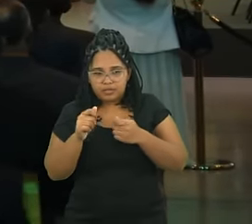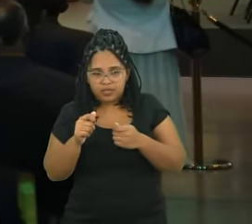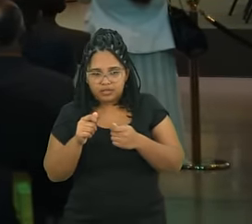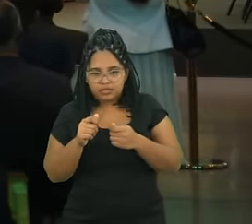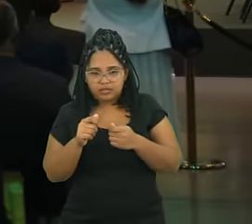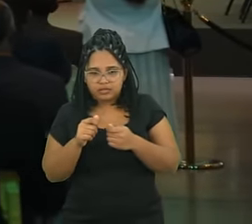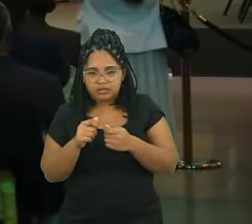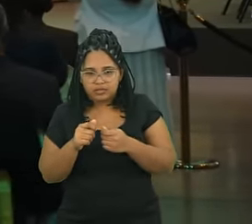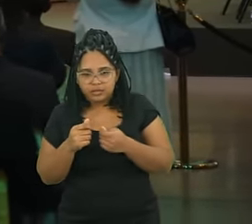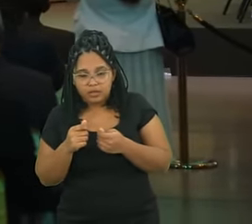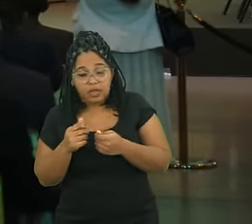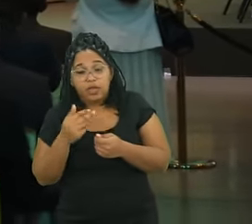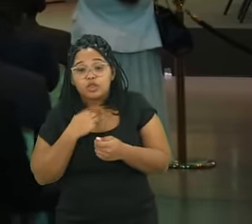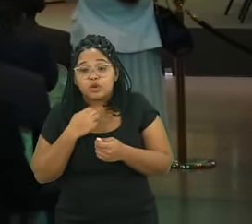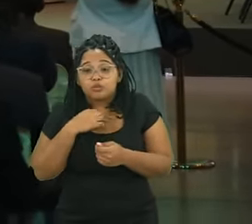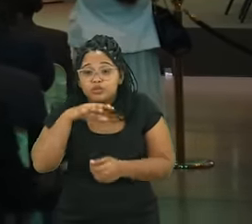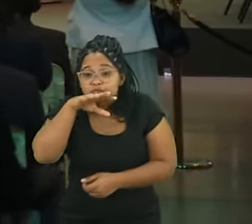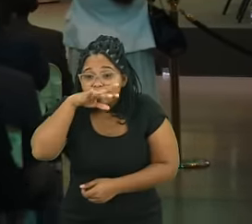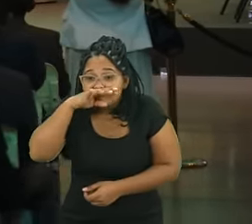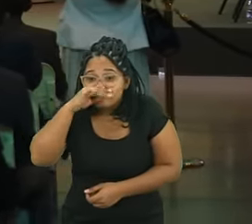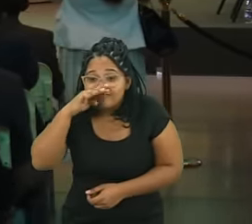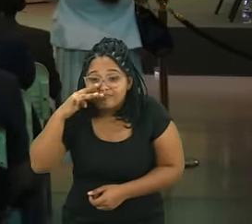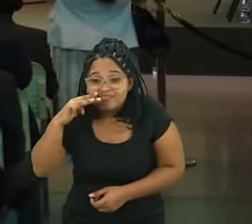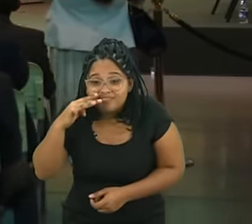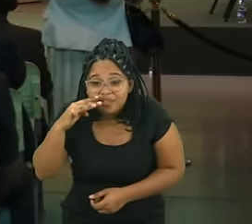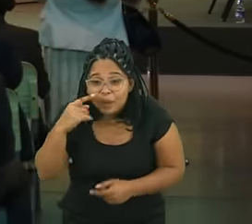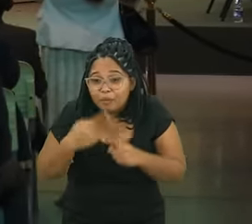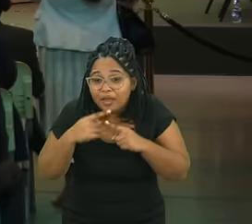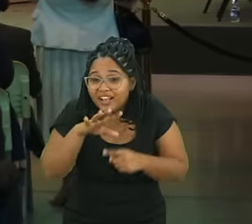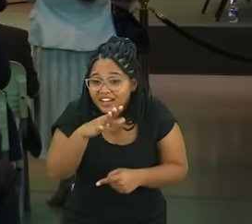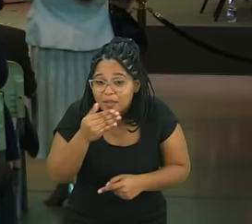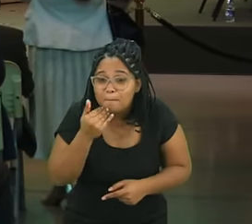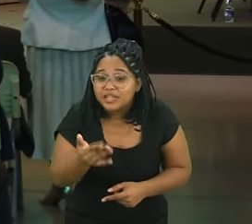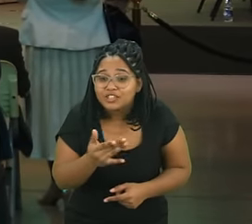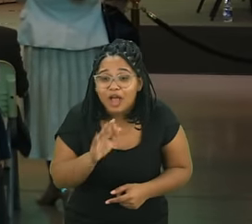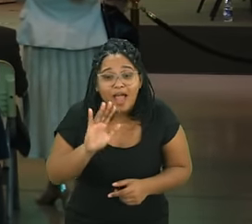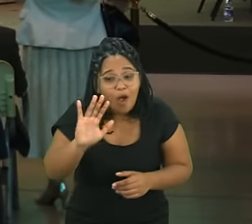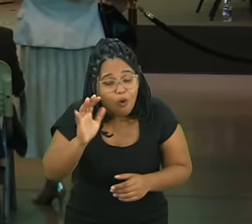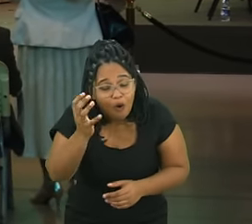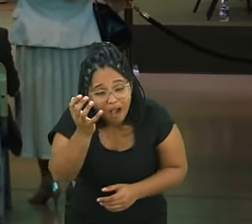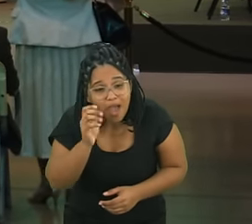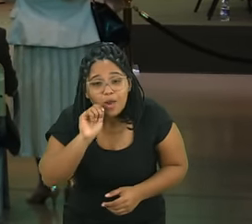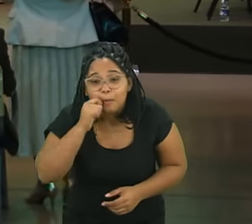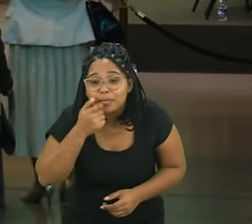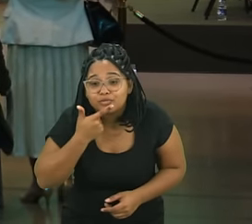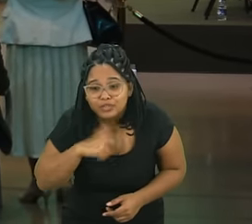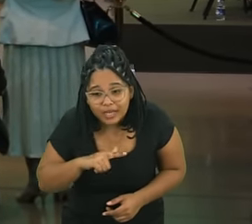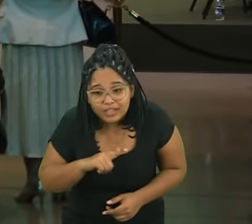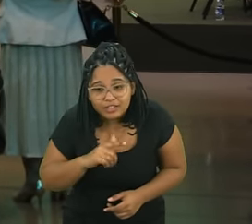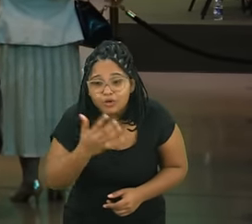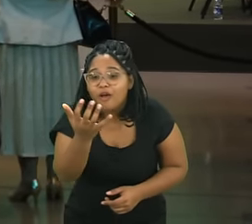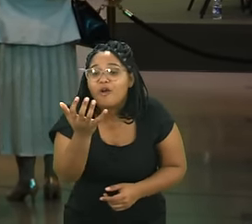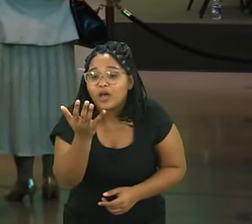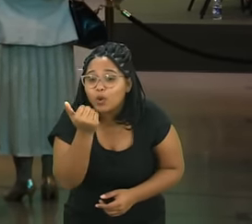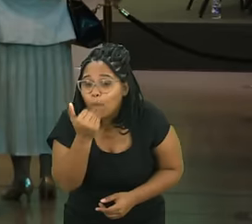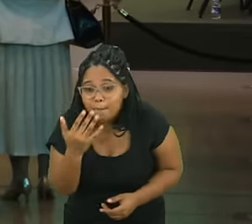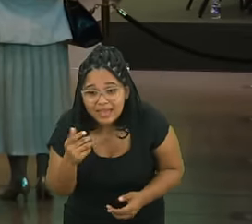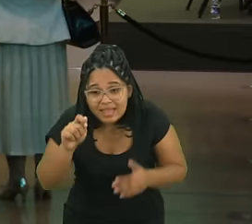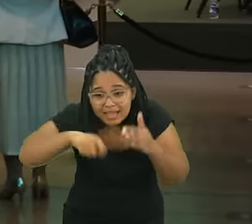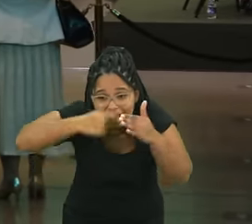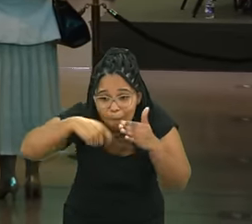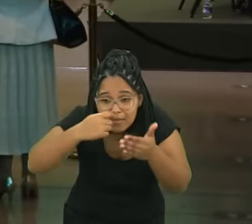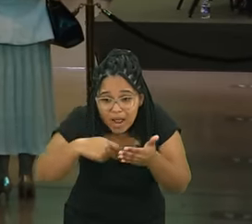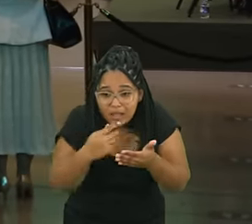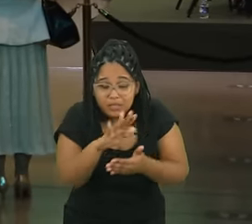para que ele não sentisse o cheiro da comida. Ele pedia: me dá um pão de queijo, Débora. Me dá um prato de comida. E aquilo partia meu coração, porque ele não podia